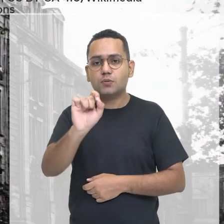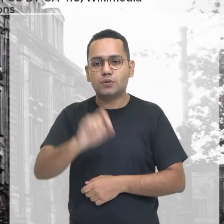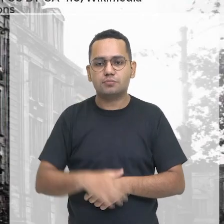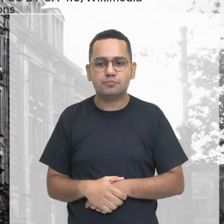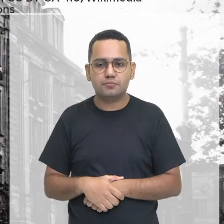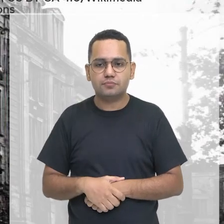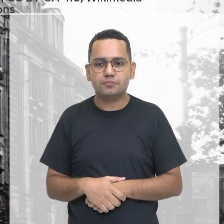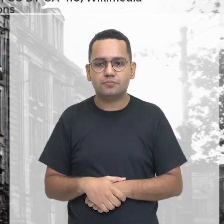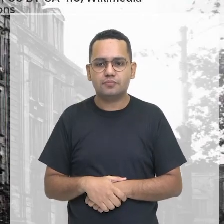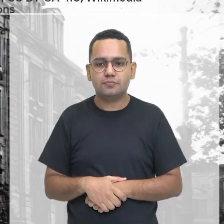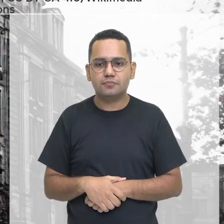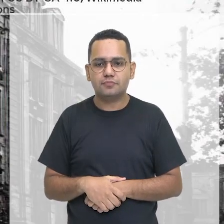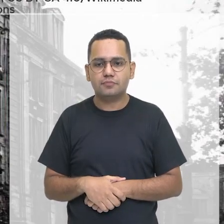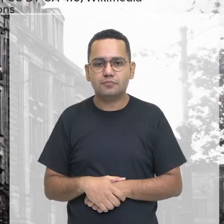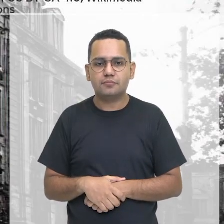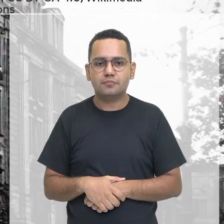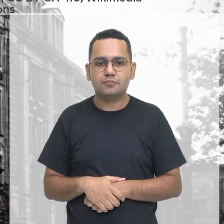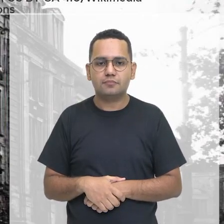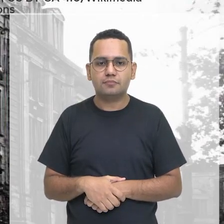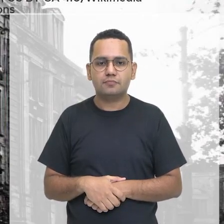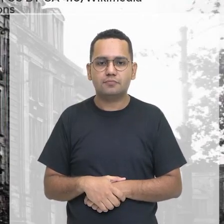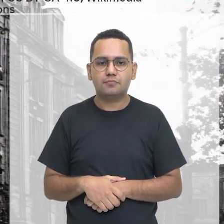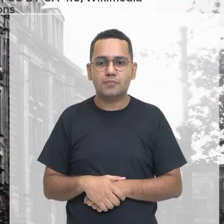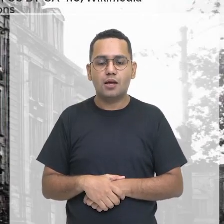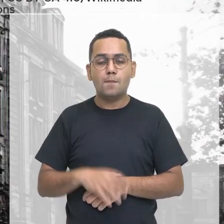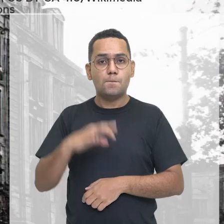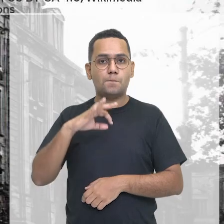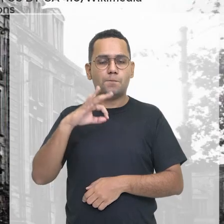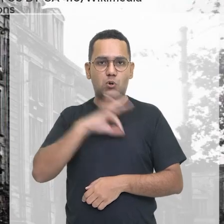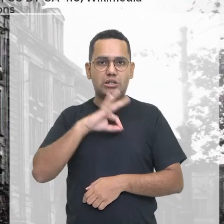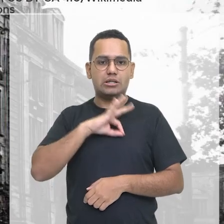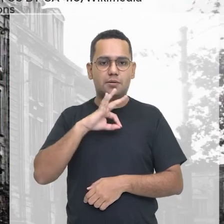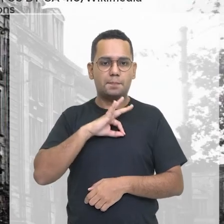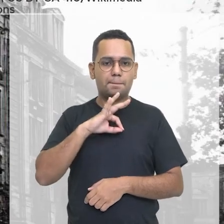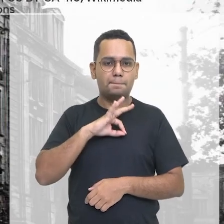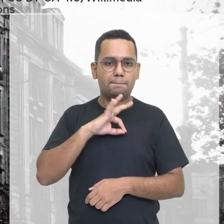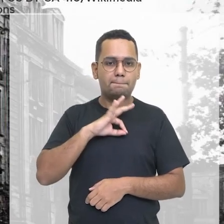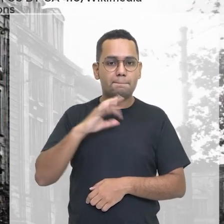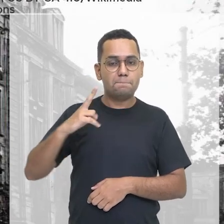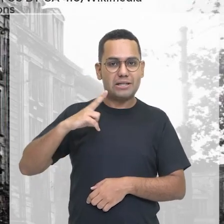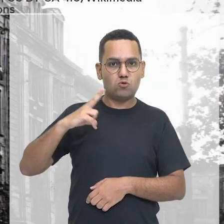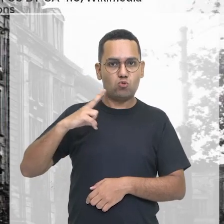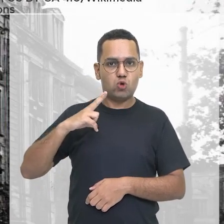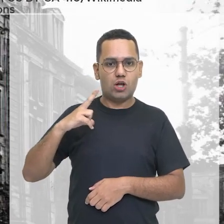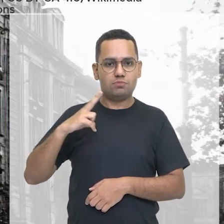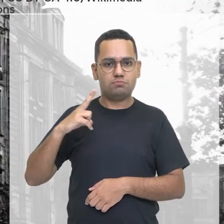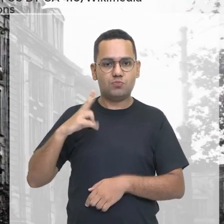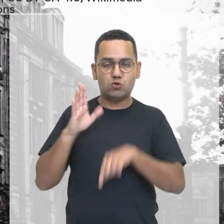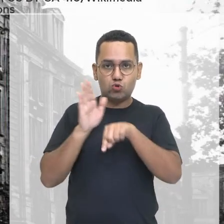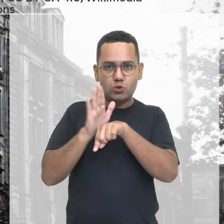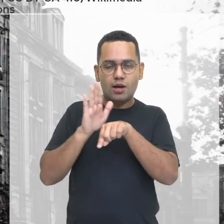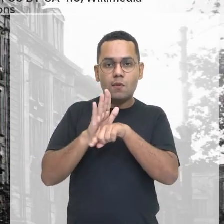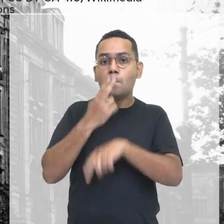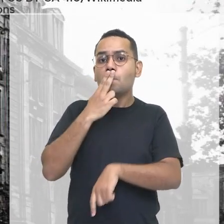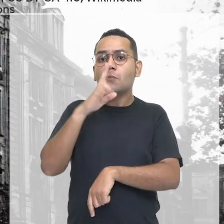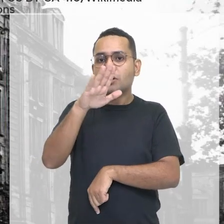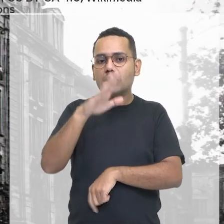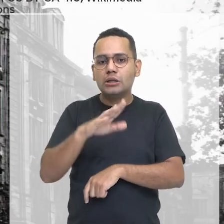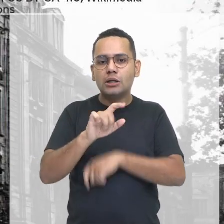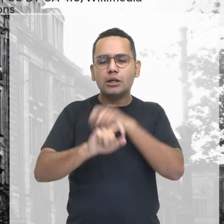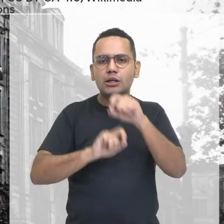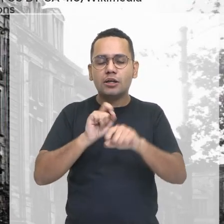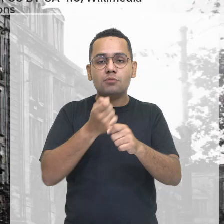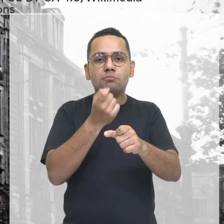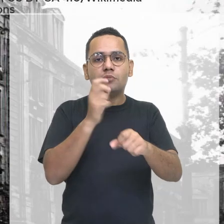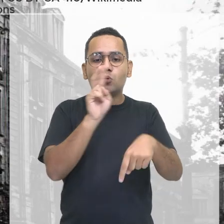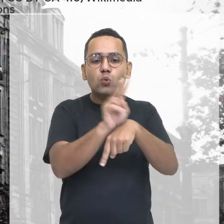a polícia pessoal, que justamente ali ajudava Hitler na sua, vamos dizer assim, na sua